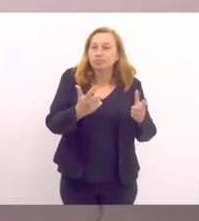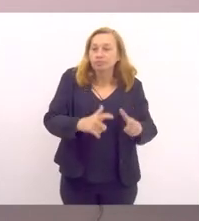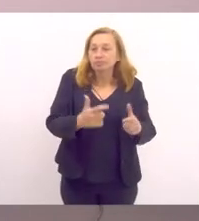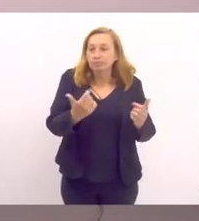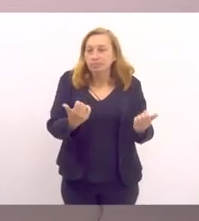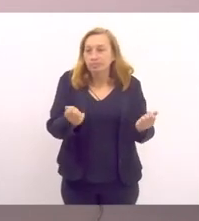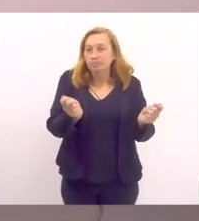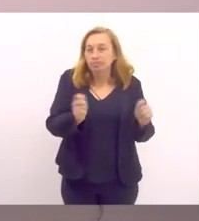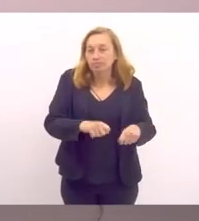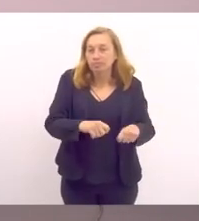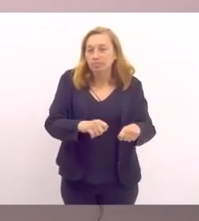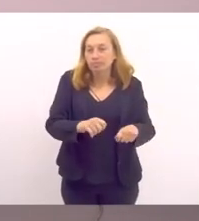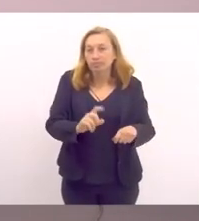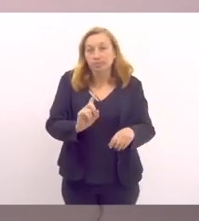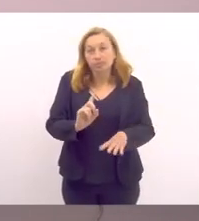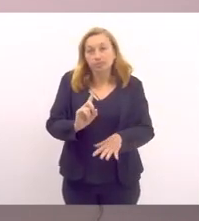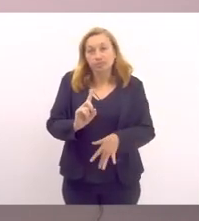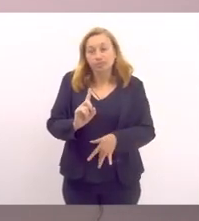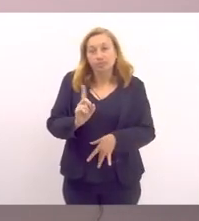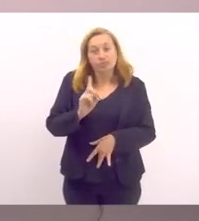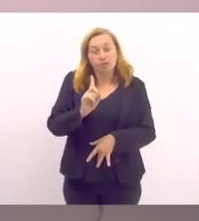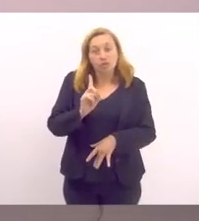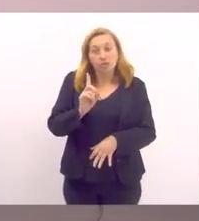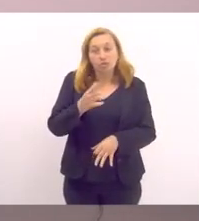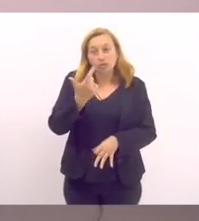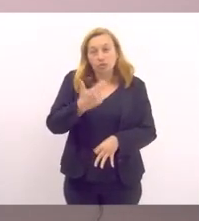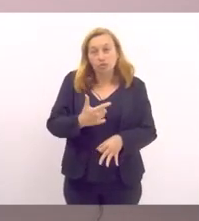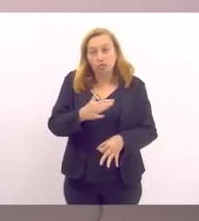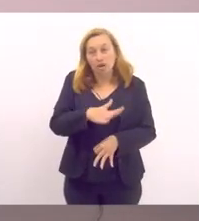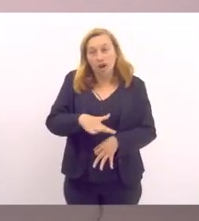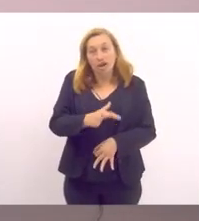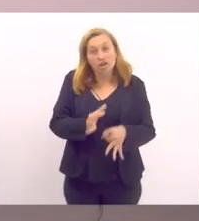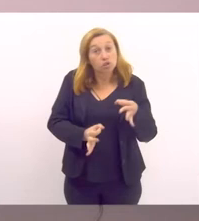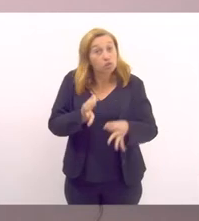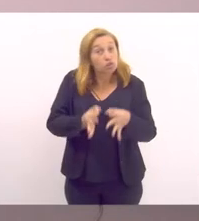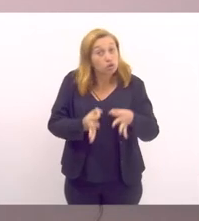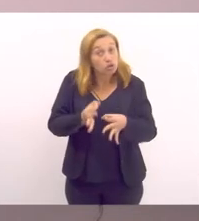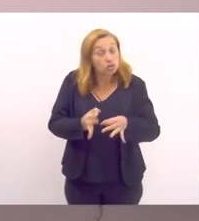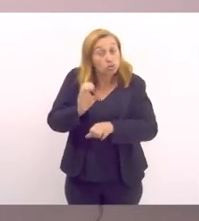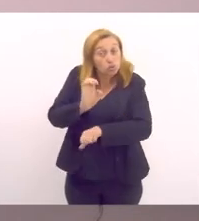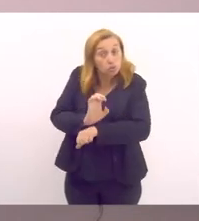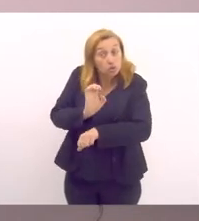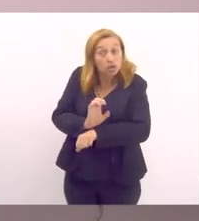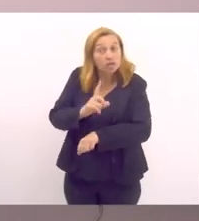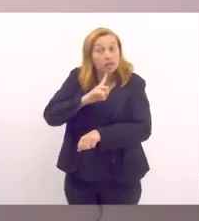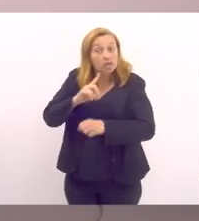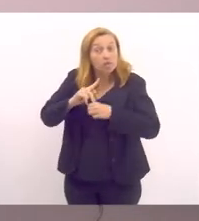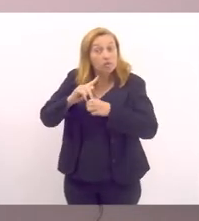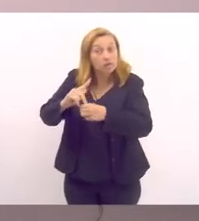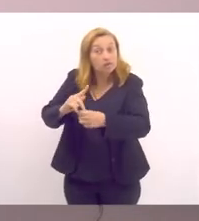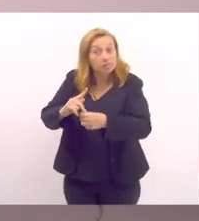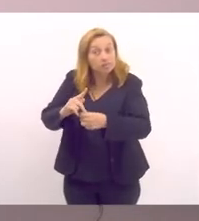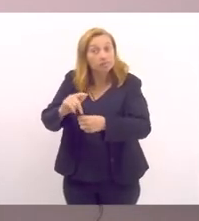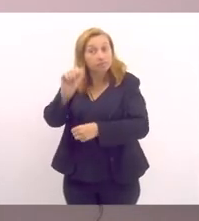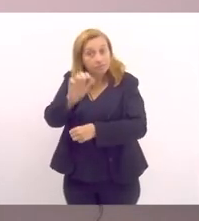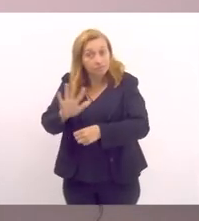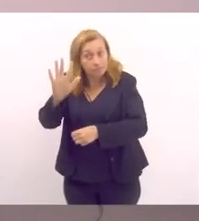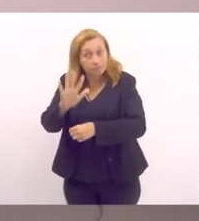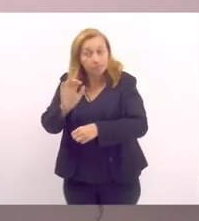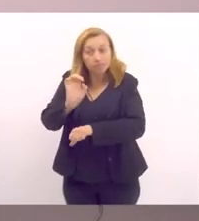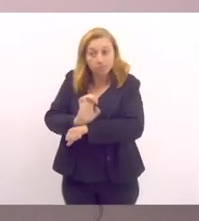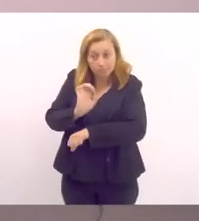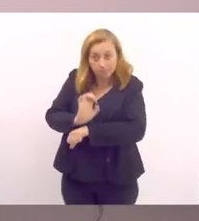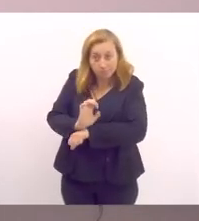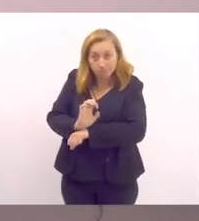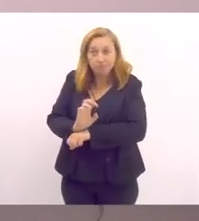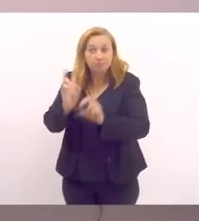sou o jurídico. Não, tá. O Estado tem uma Procuradoria Geral do Estado, né, que trata